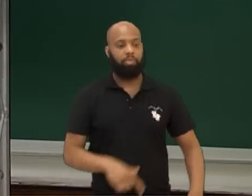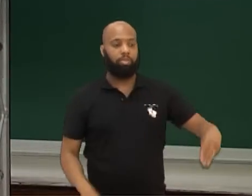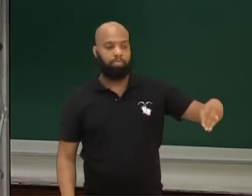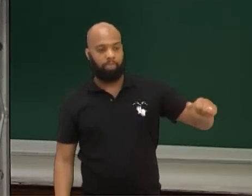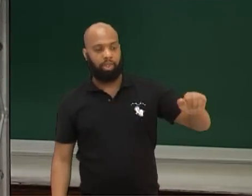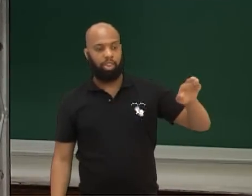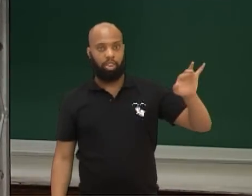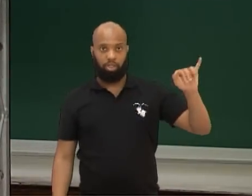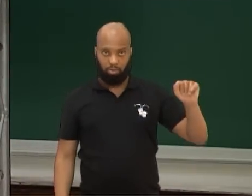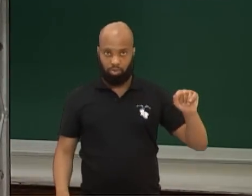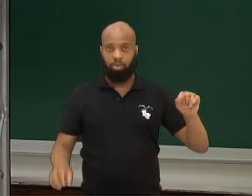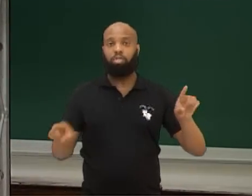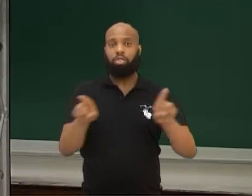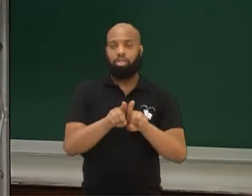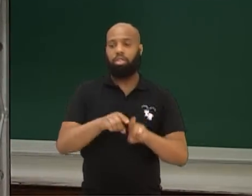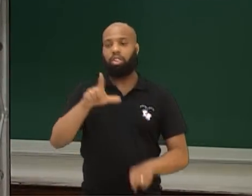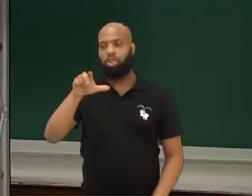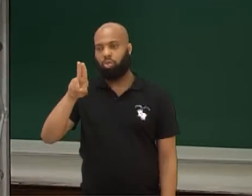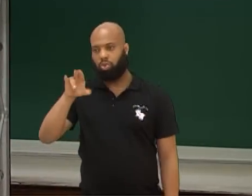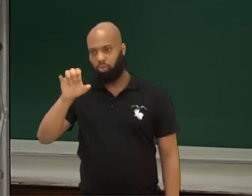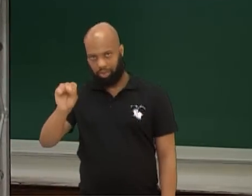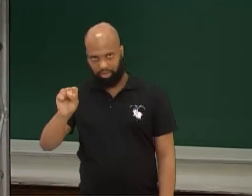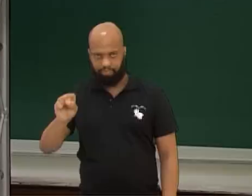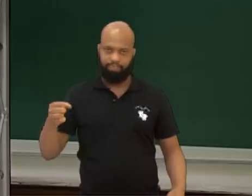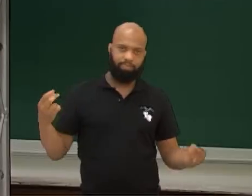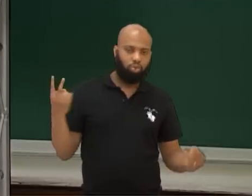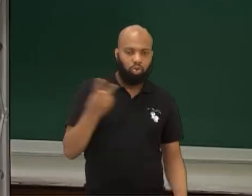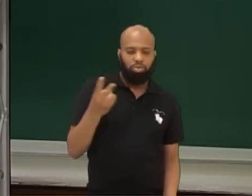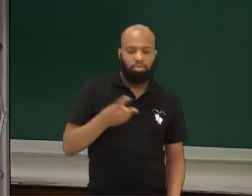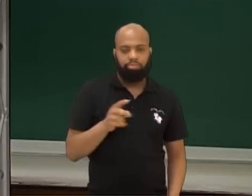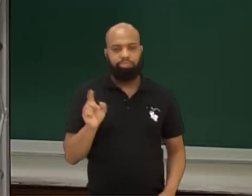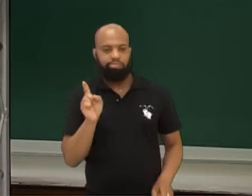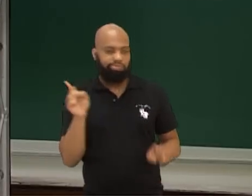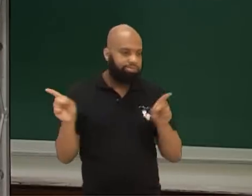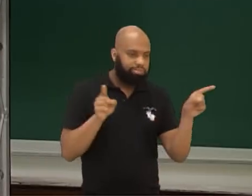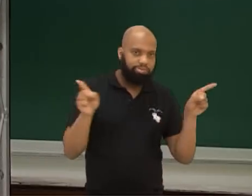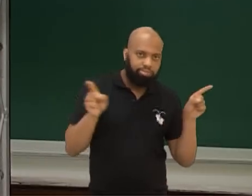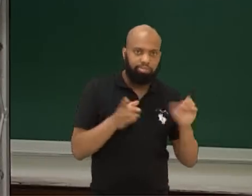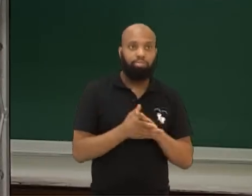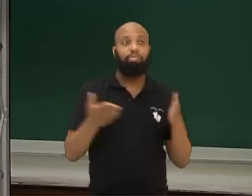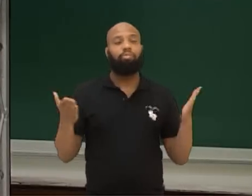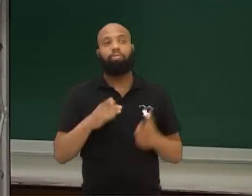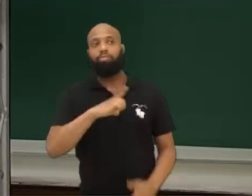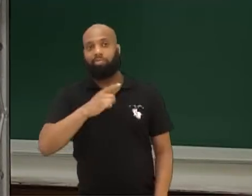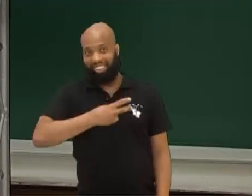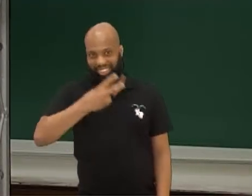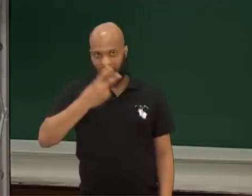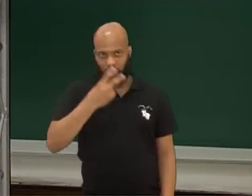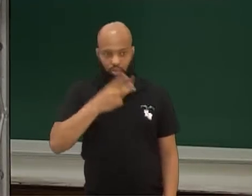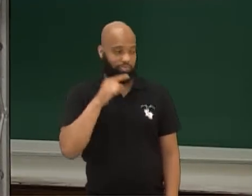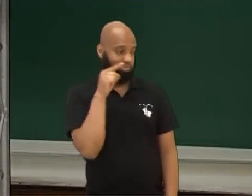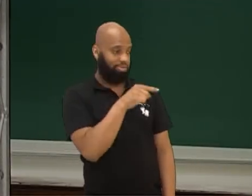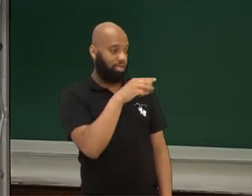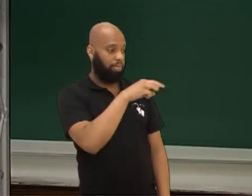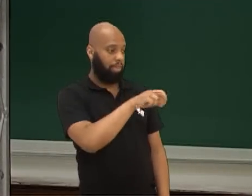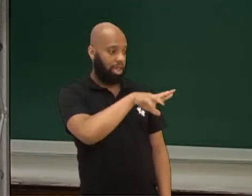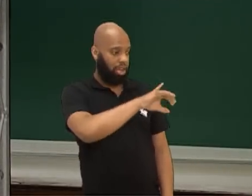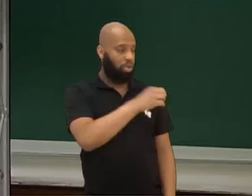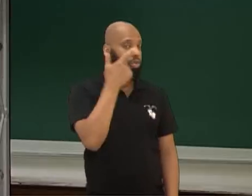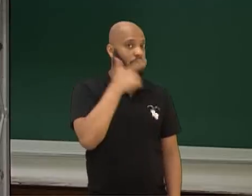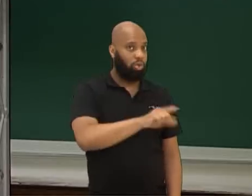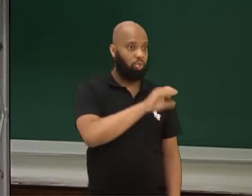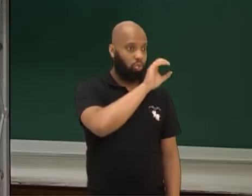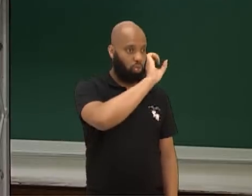jogando basquete lá e cesta, pontos para o time dele. Aí, no segundo jogo, o Mário marcou 8. O Luiz